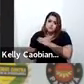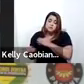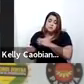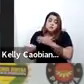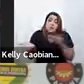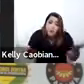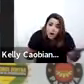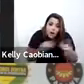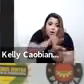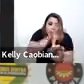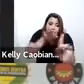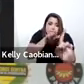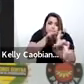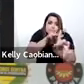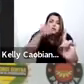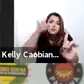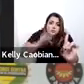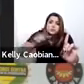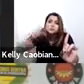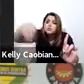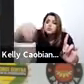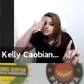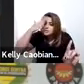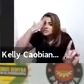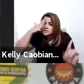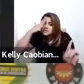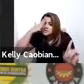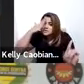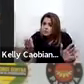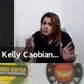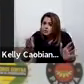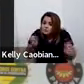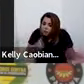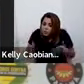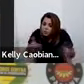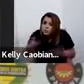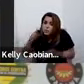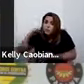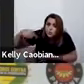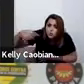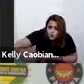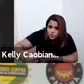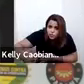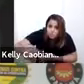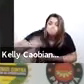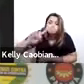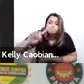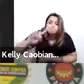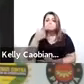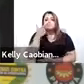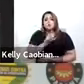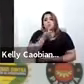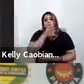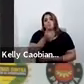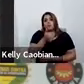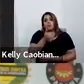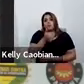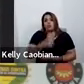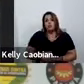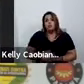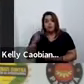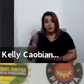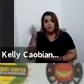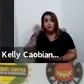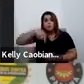trabalhadores já sabem o que é possível ser produzido diariamente na empresa. Então, é importante falar para vocês que já